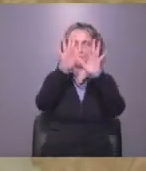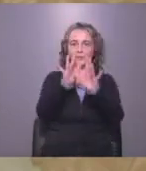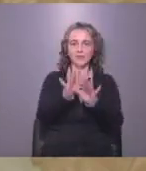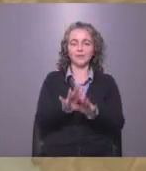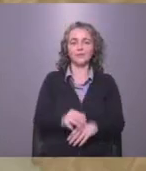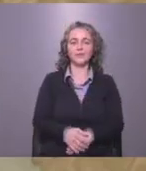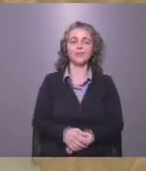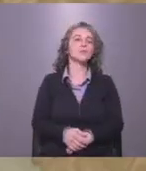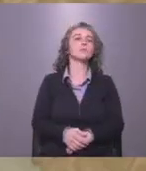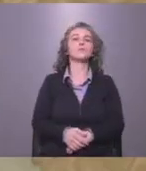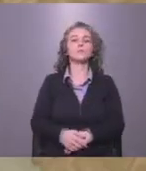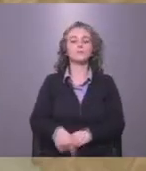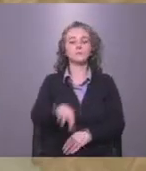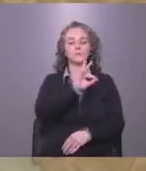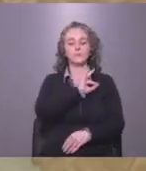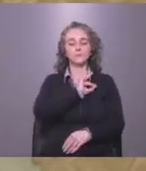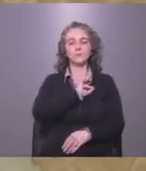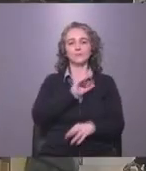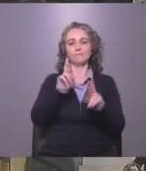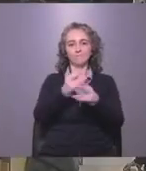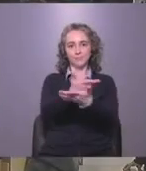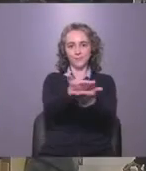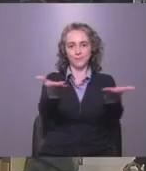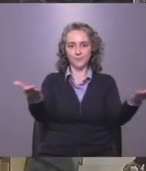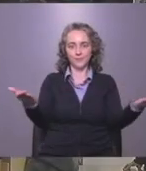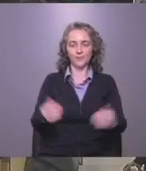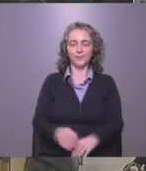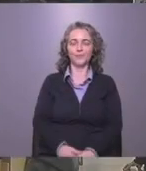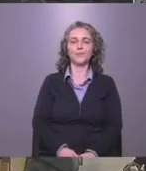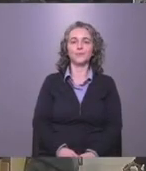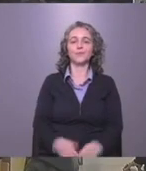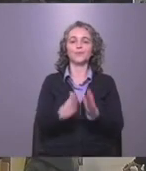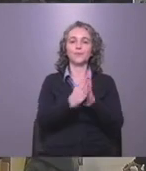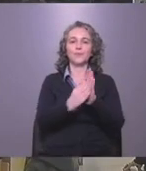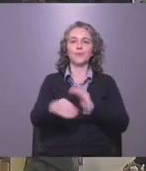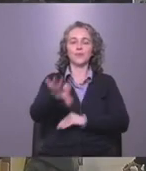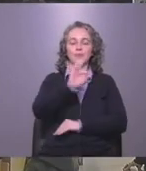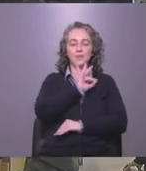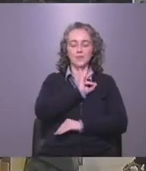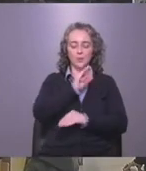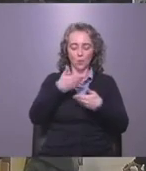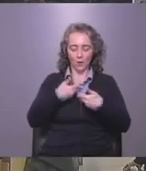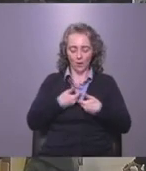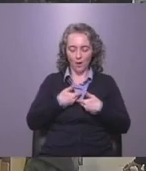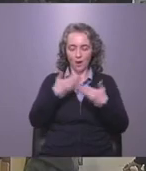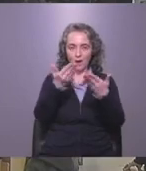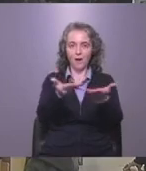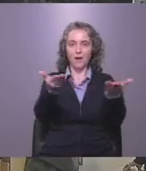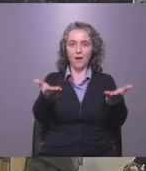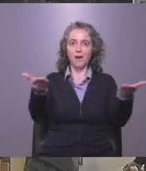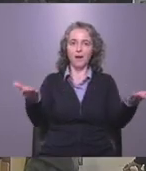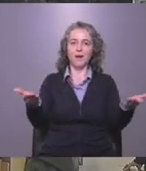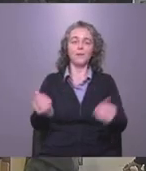O Senhor esteja convosco. E Ele está no meio de